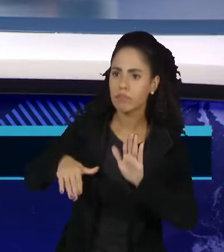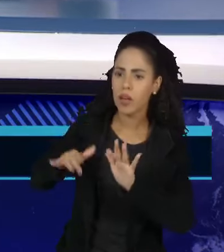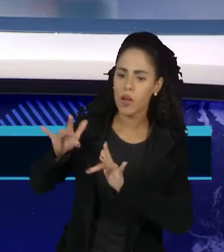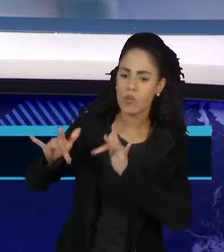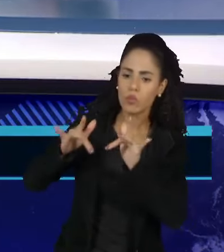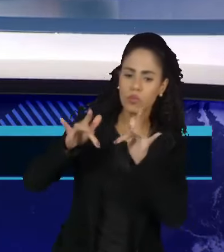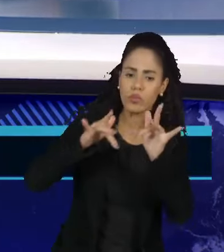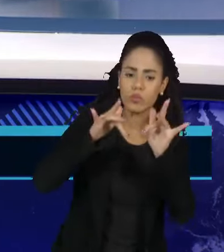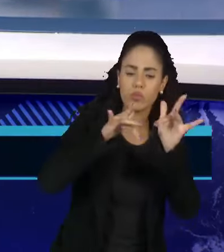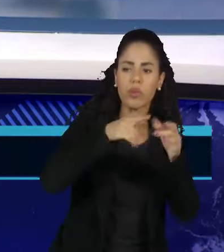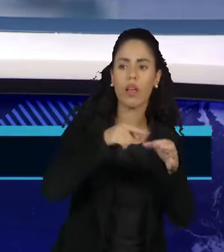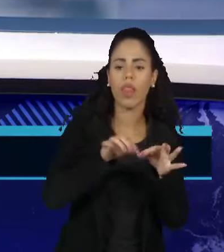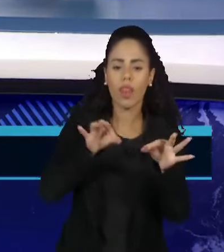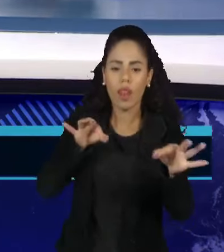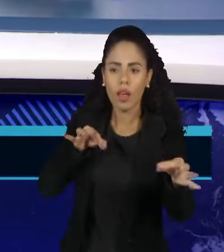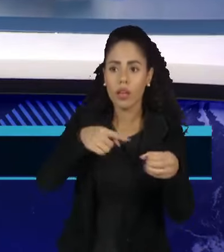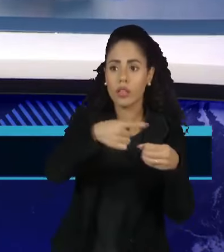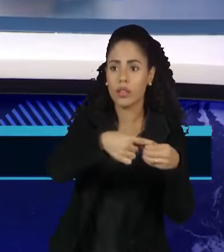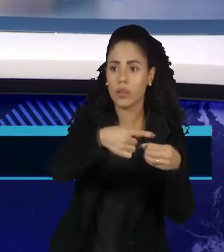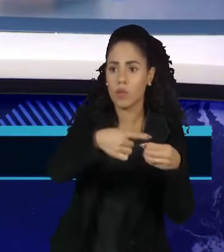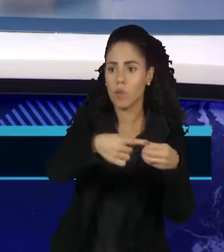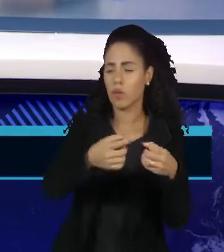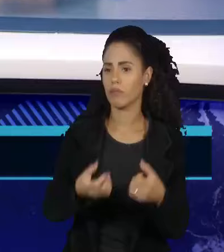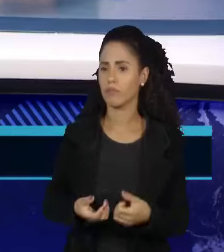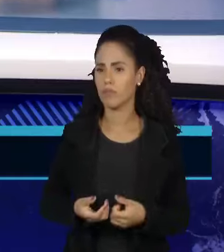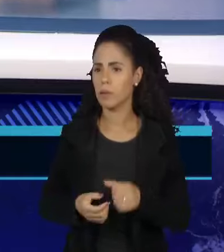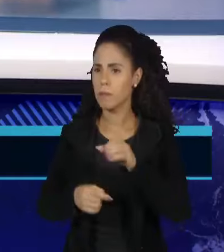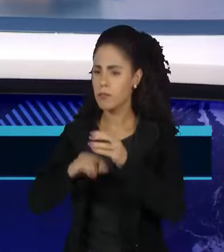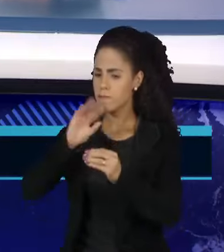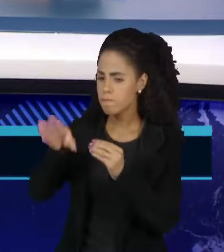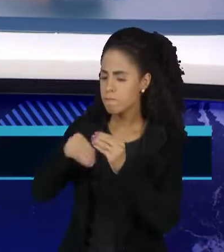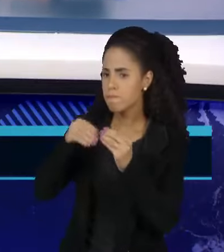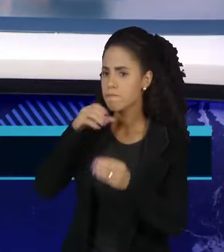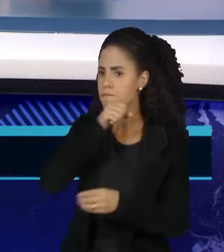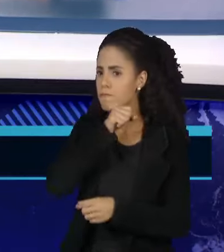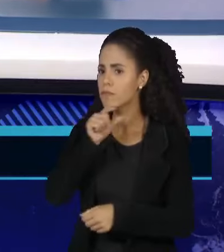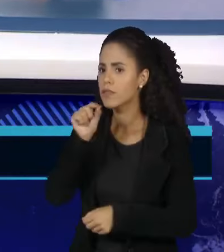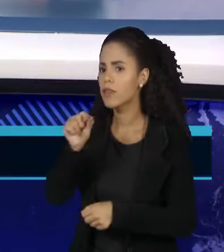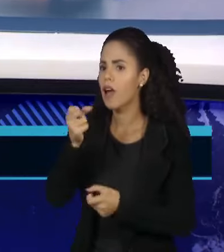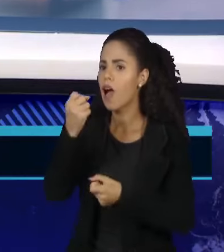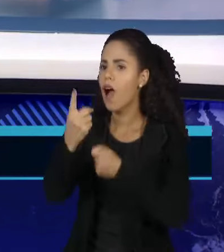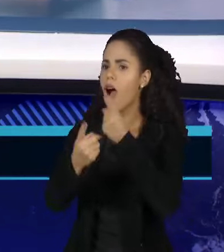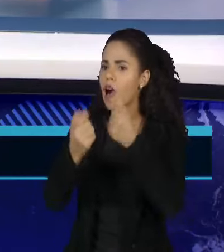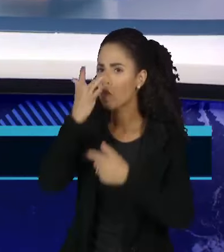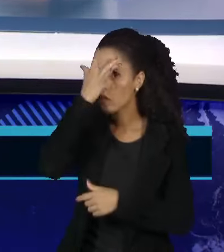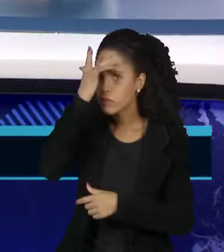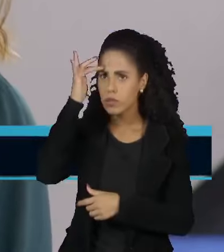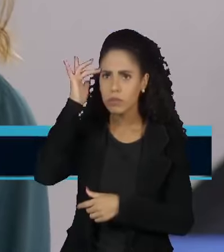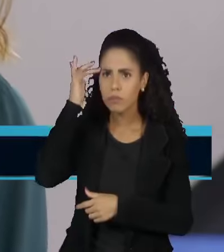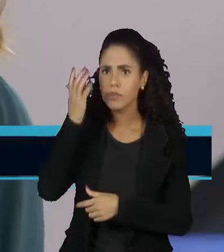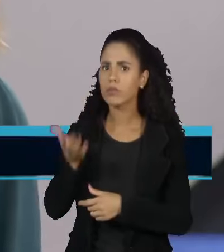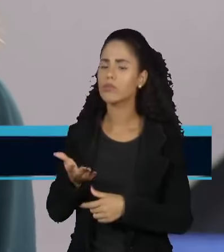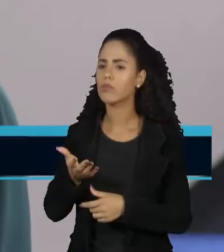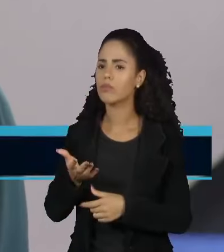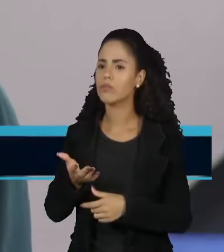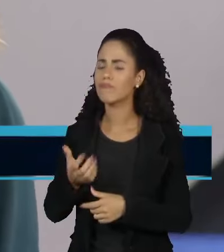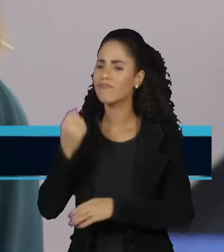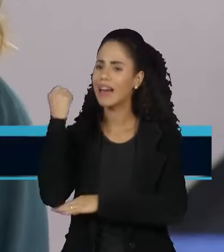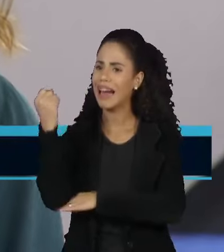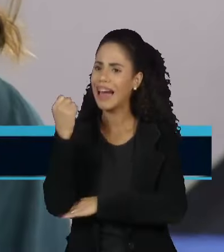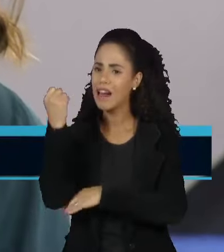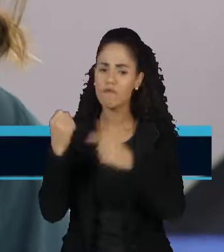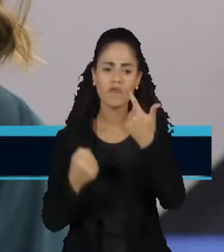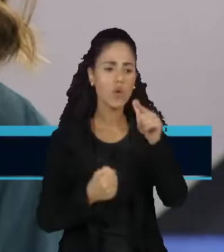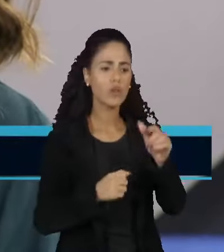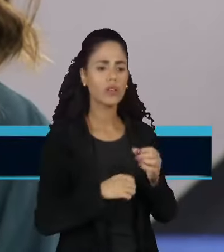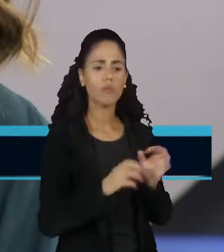interior do país. Agora, para complementar essa entrevista, por que que algumas pessoas evoluem para a dengue de uma forma mais grave e outras